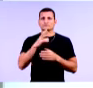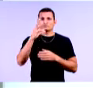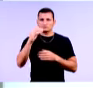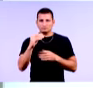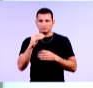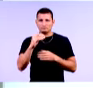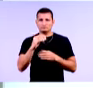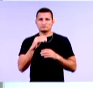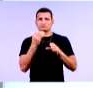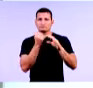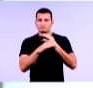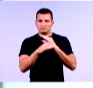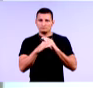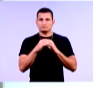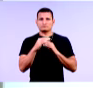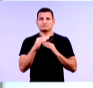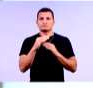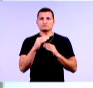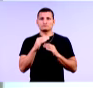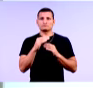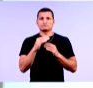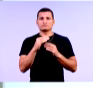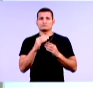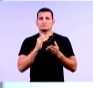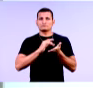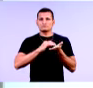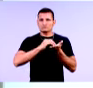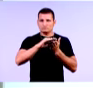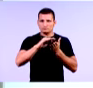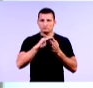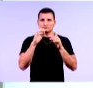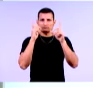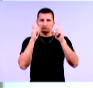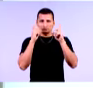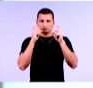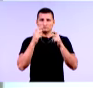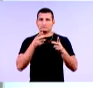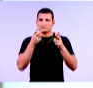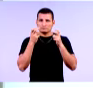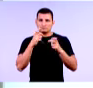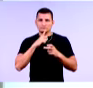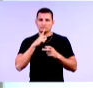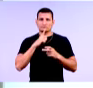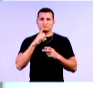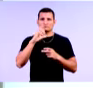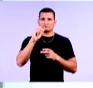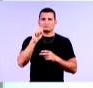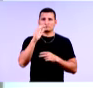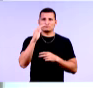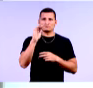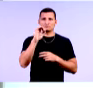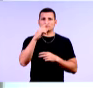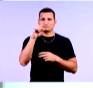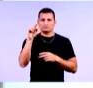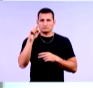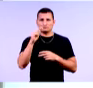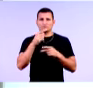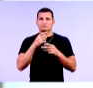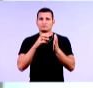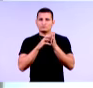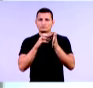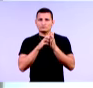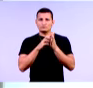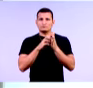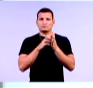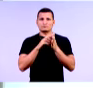desligar, mandar SMS, tirar foto. Então perceba que são ações que o objeto define. Isso aí